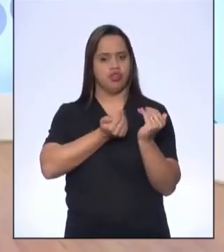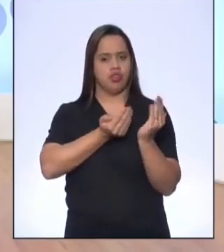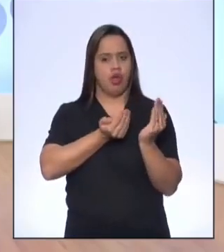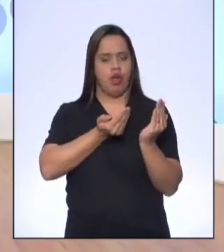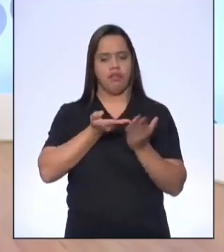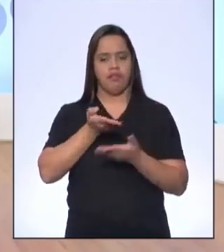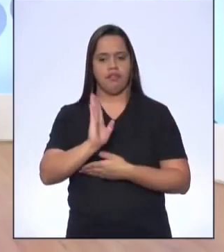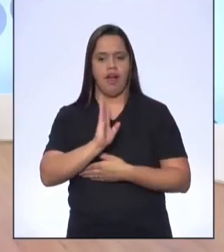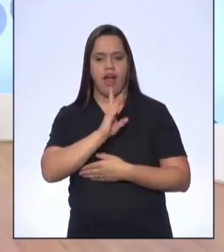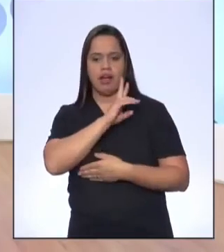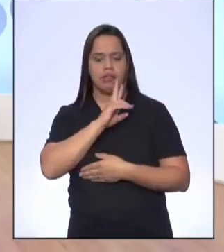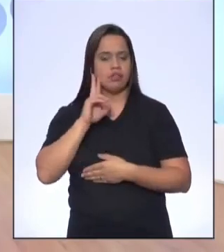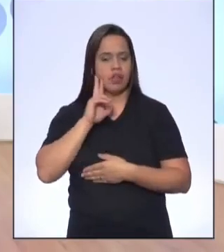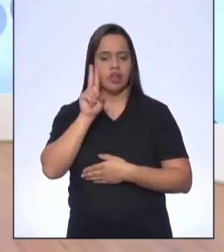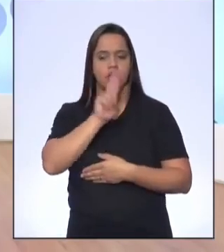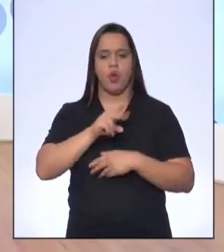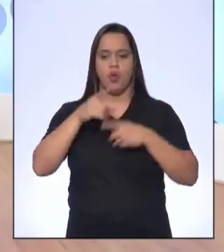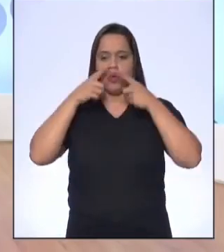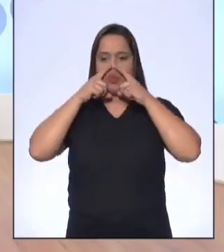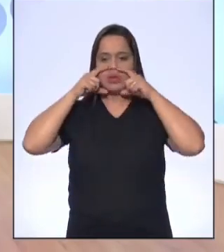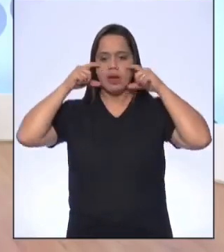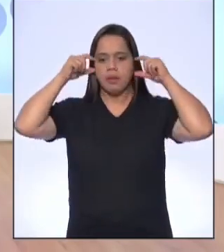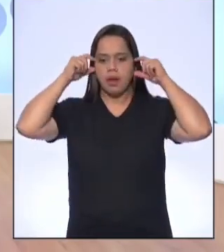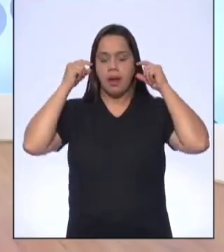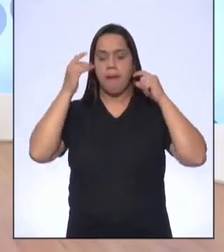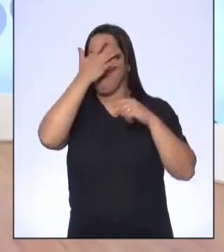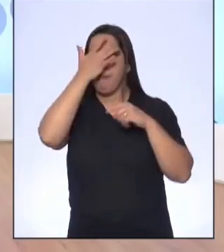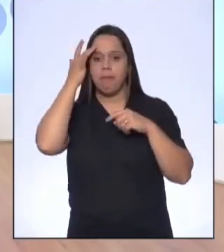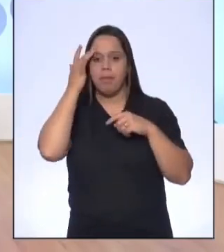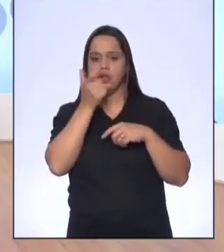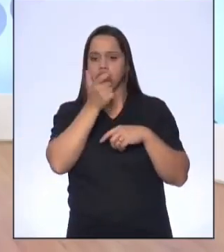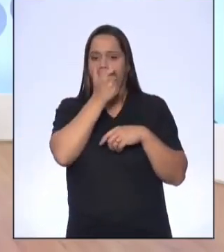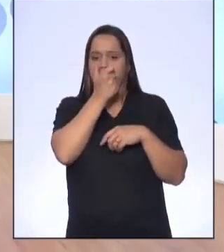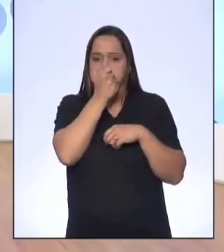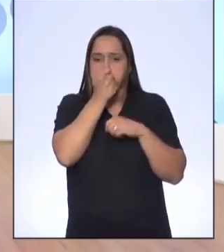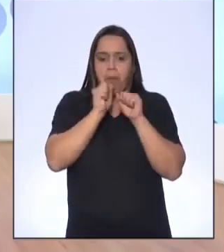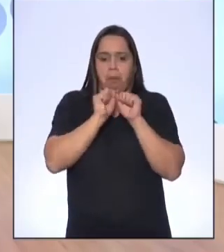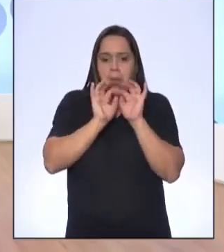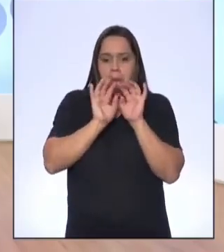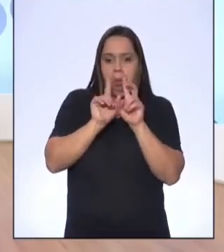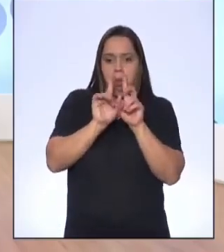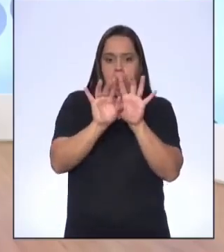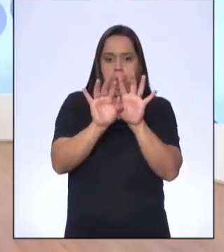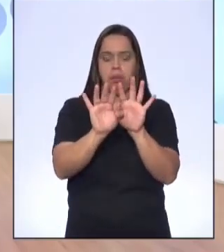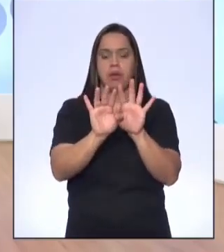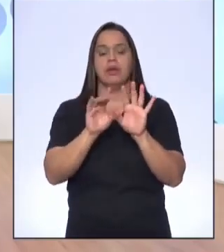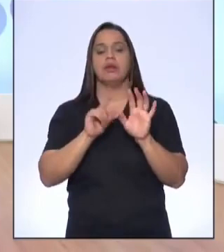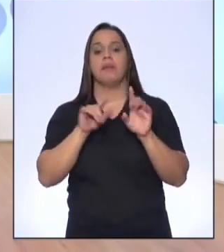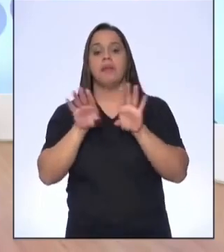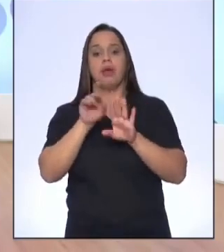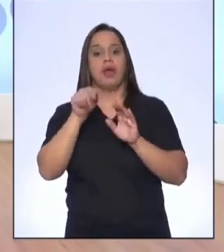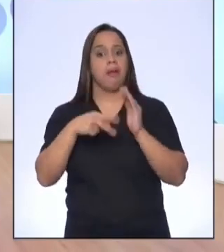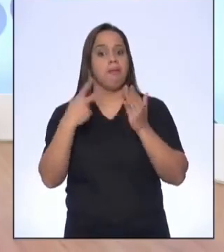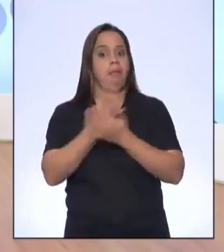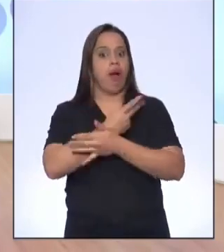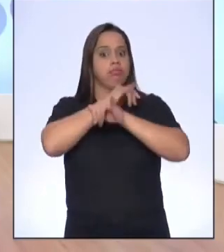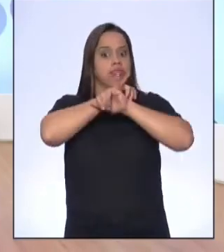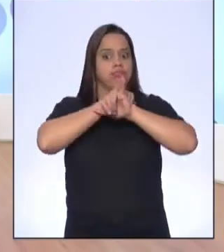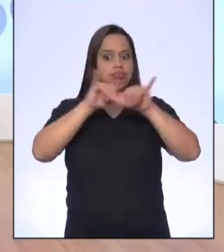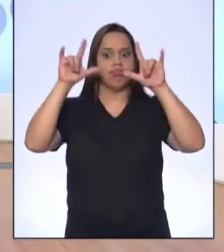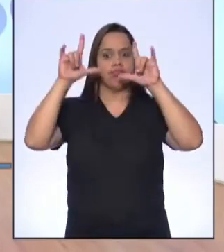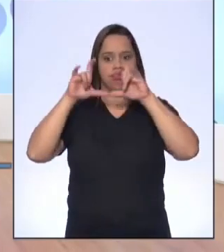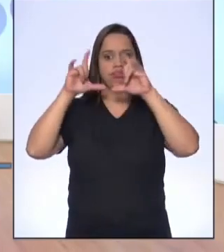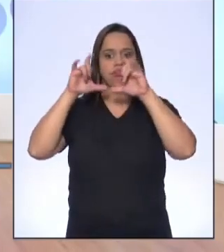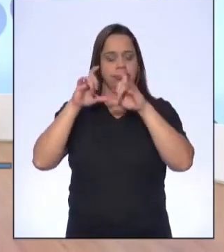ao restaurante sem máscaras. Pessoas aglomeradas. Isso, denúncia. Denúncia, isso é uma foto Então, denúncia